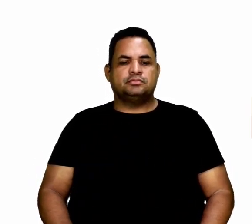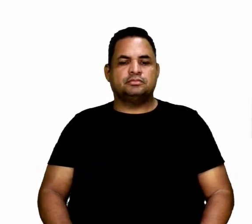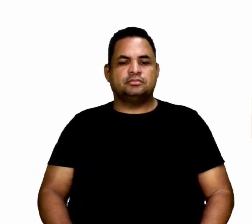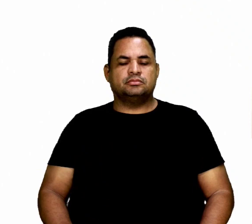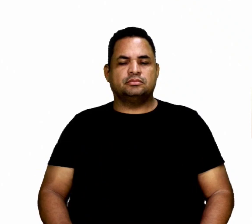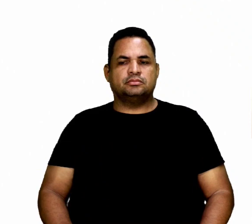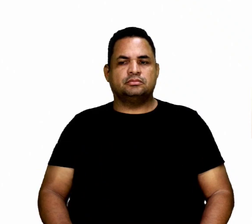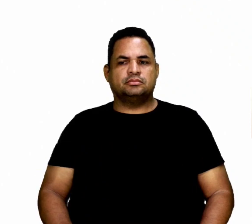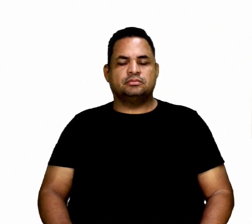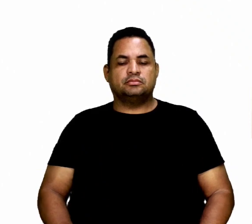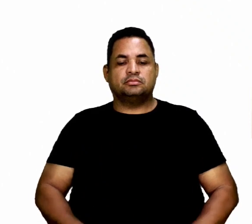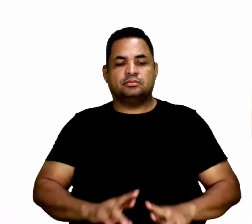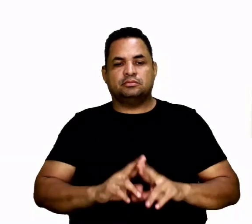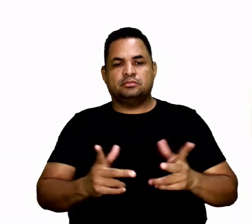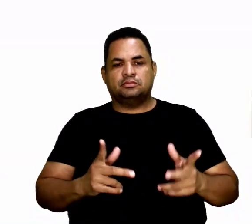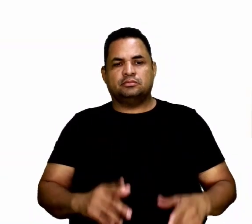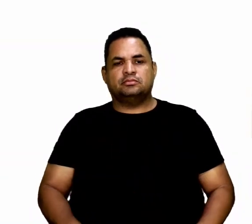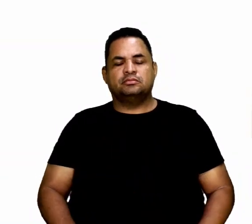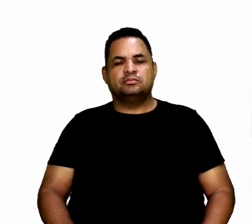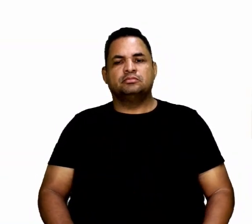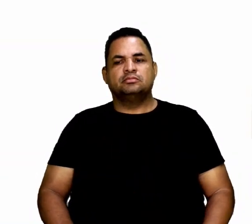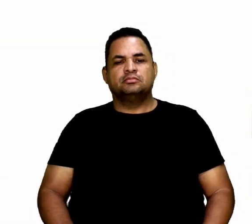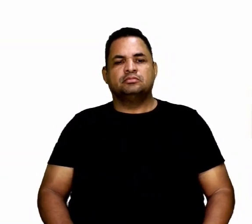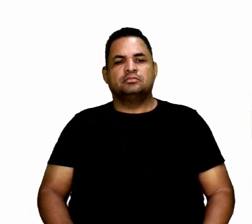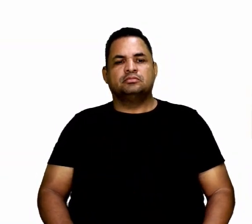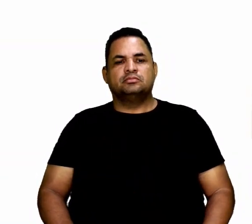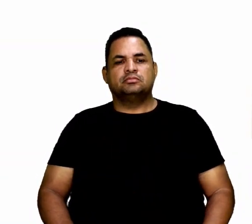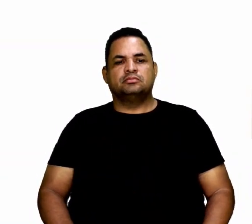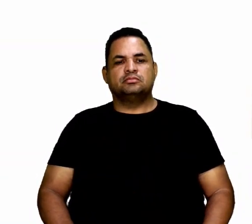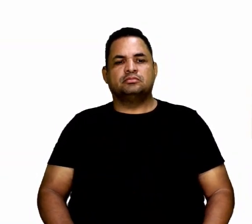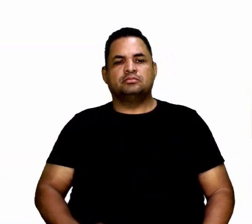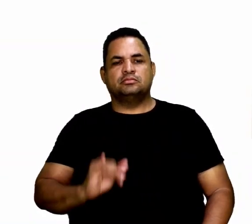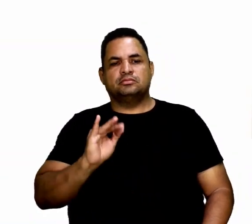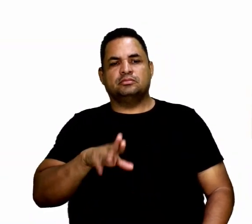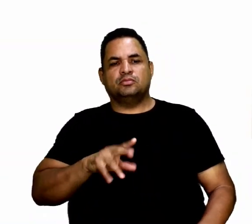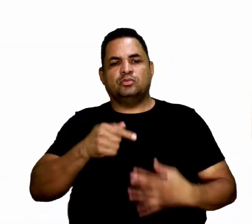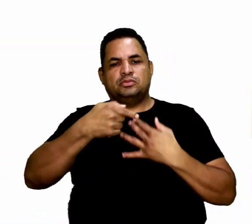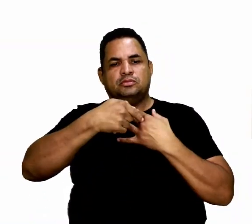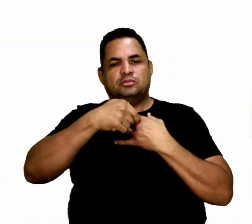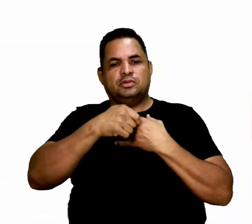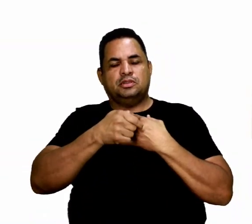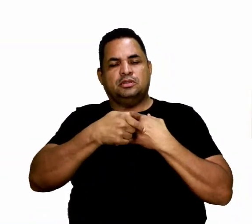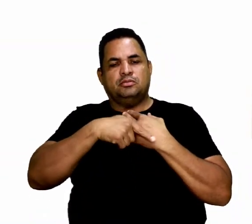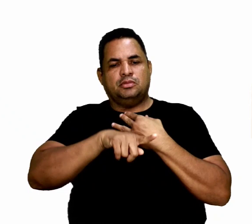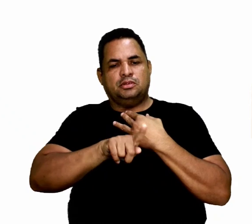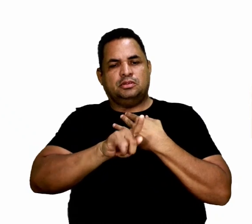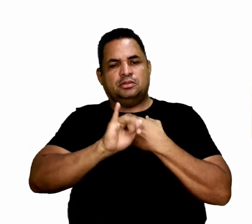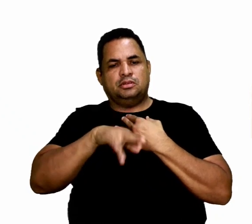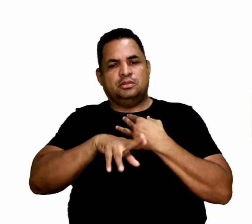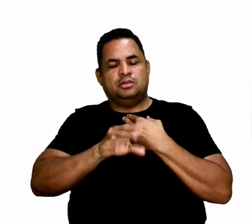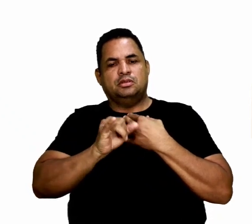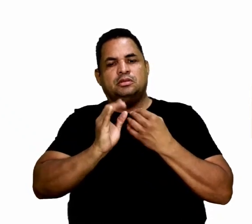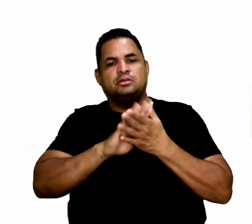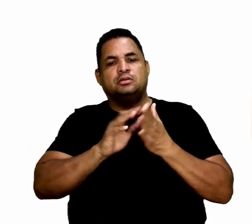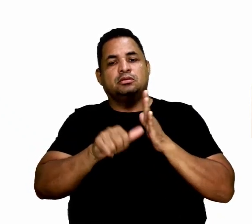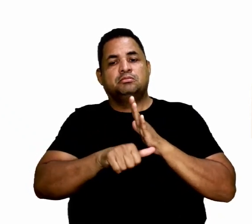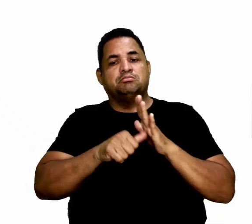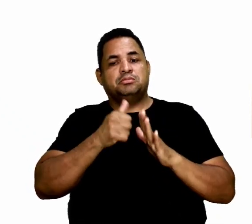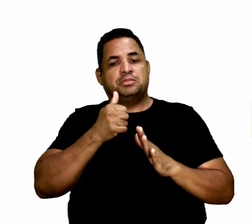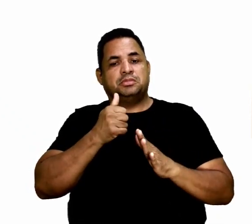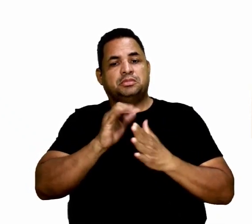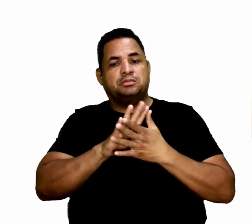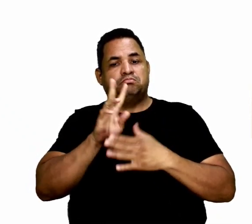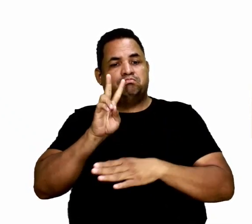tá, galera? Vamos saber como funciona. A imunidade inata ou natural é a primeira linha de defesa do organismo.